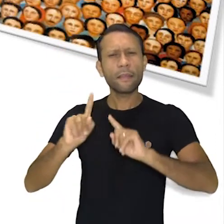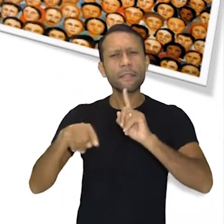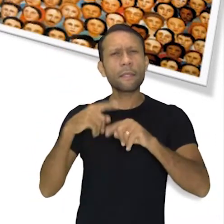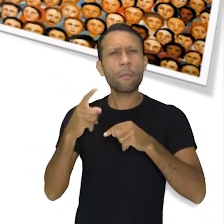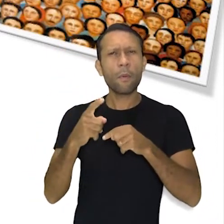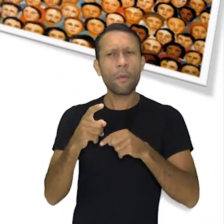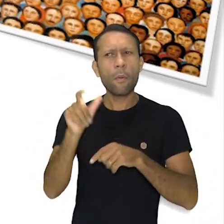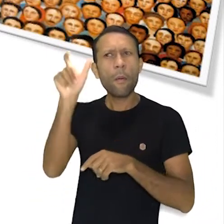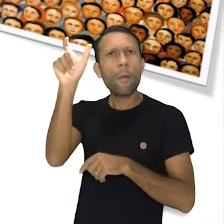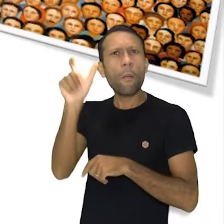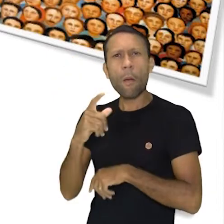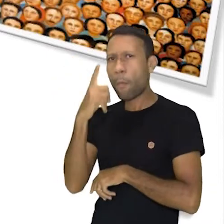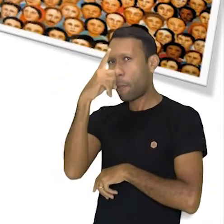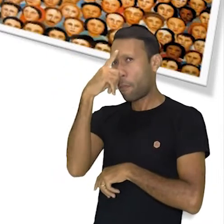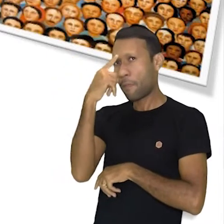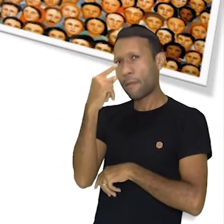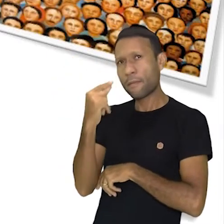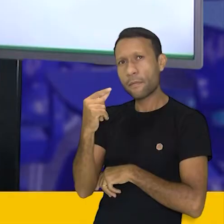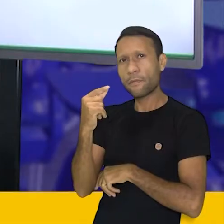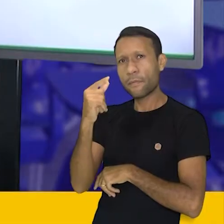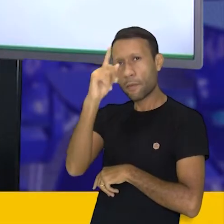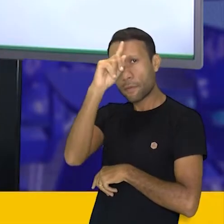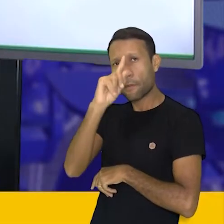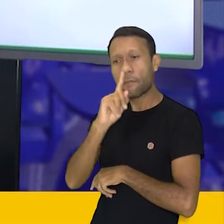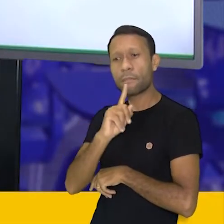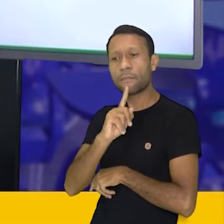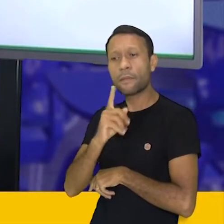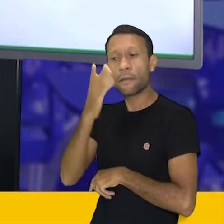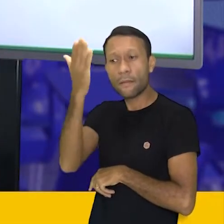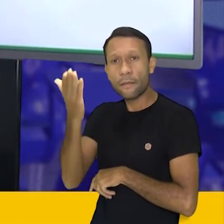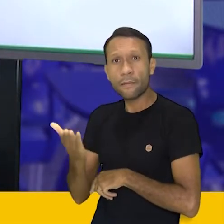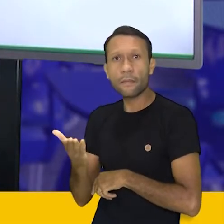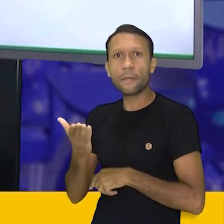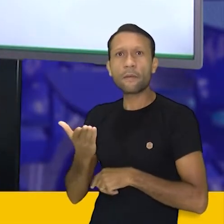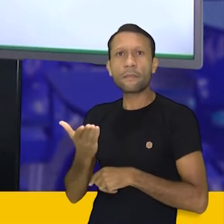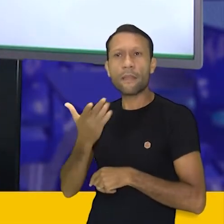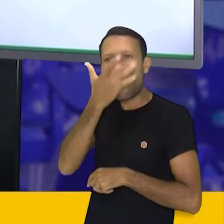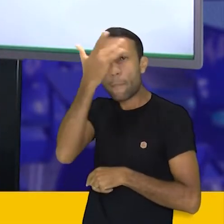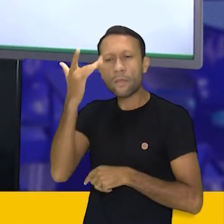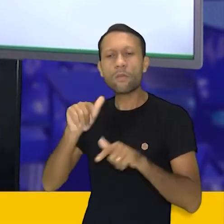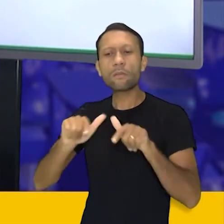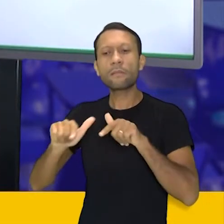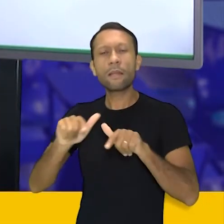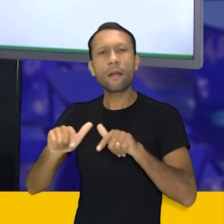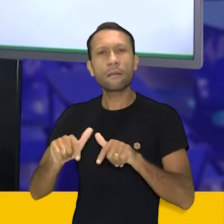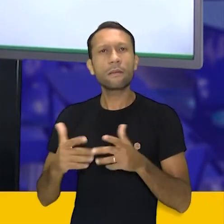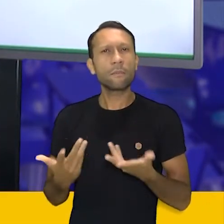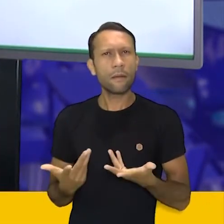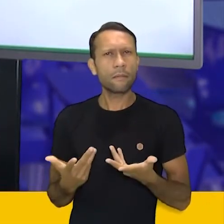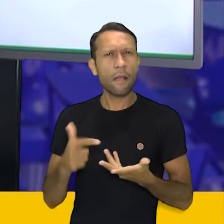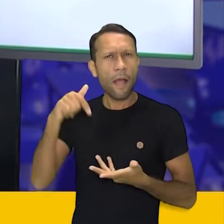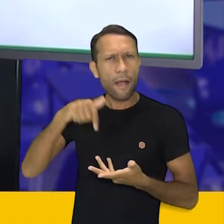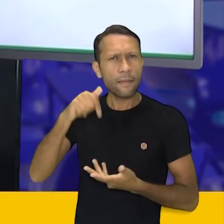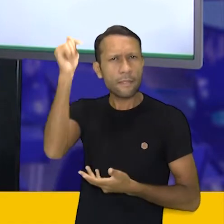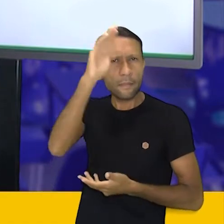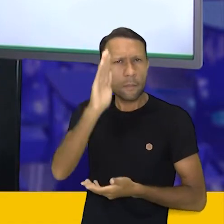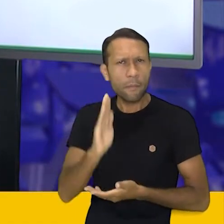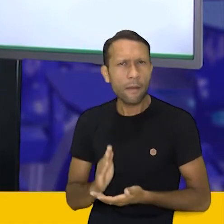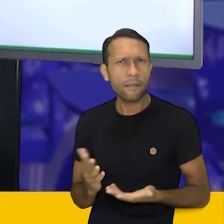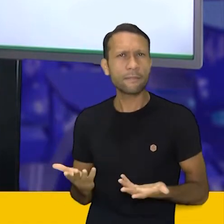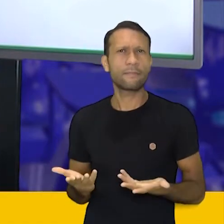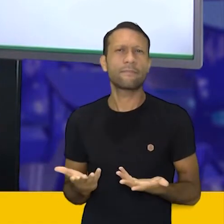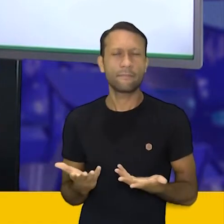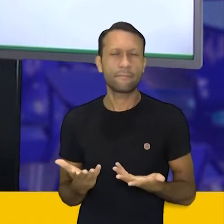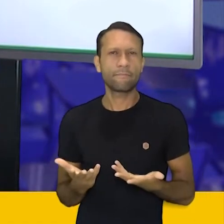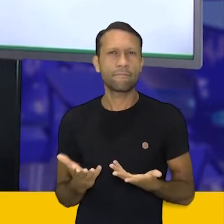o perfil do trabalhador no Brasil hoje? Como é que se configura o trabalho em nosso